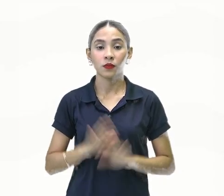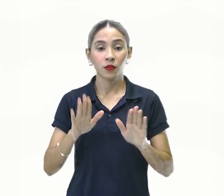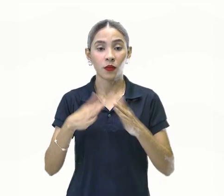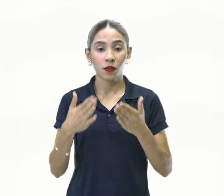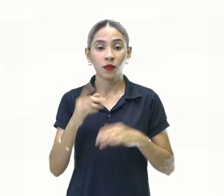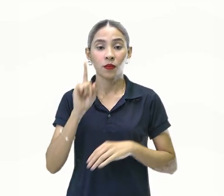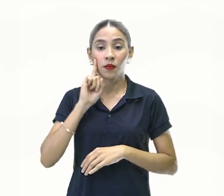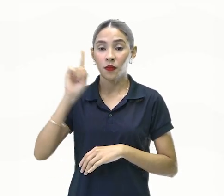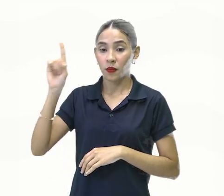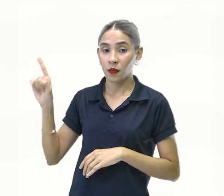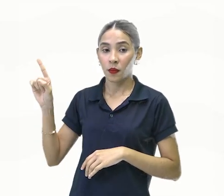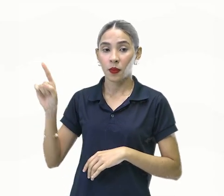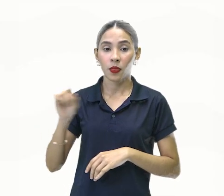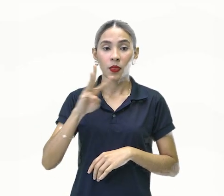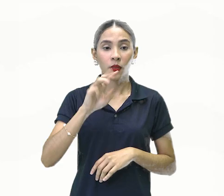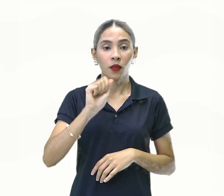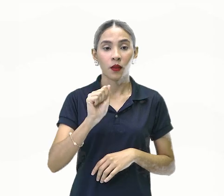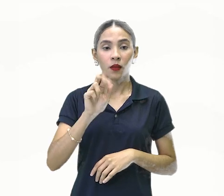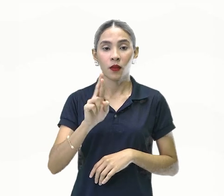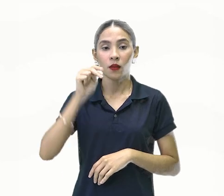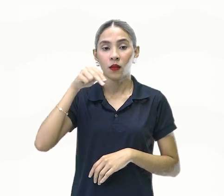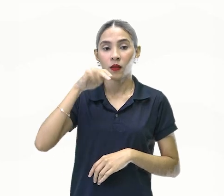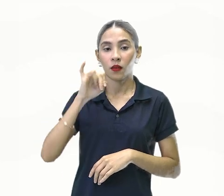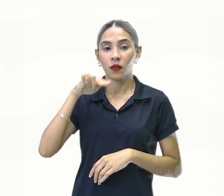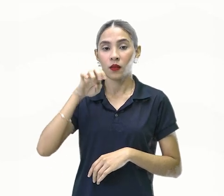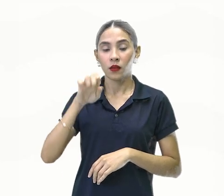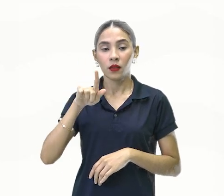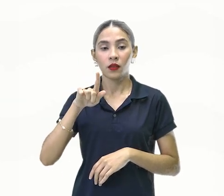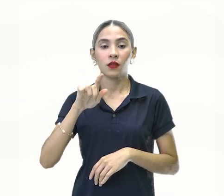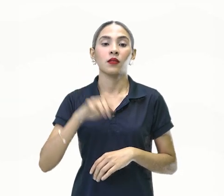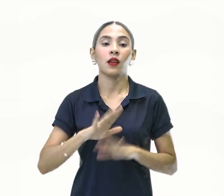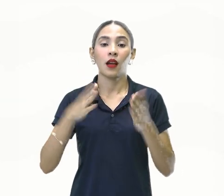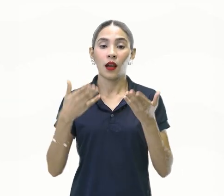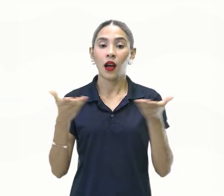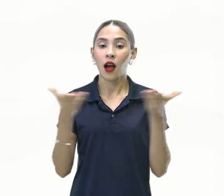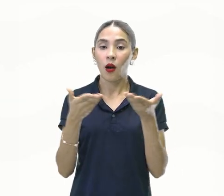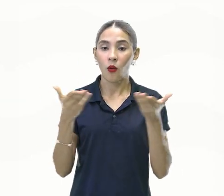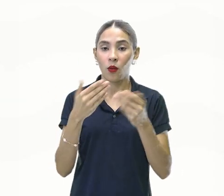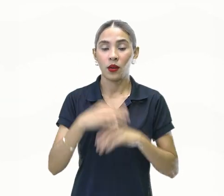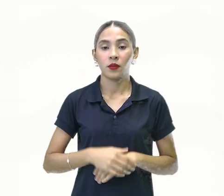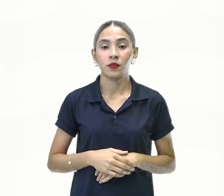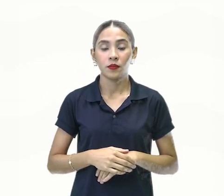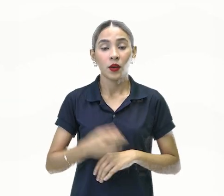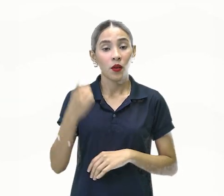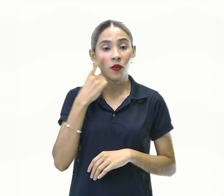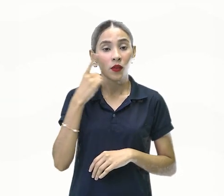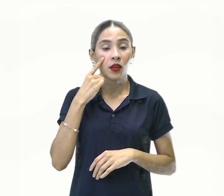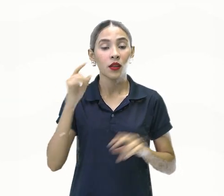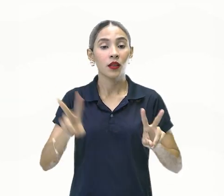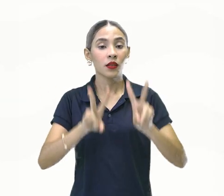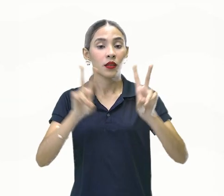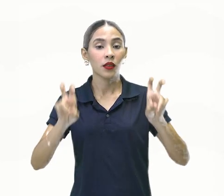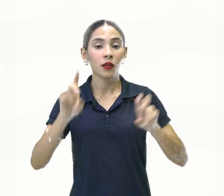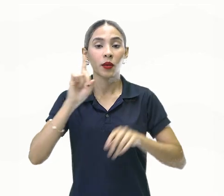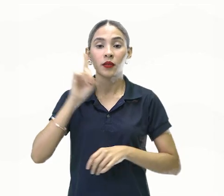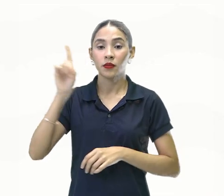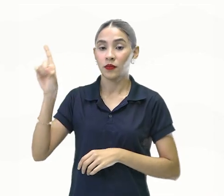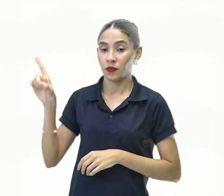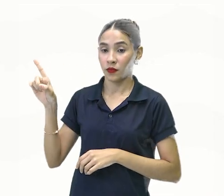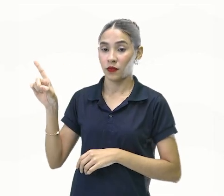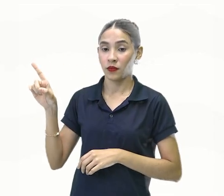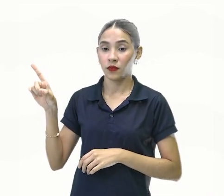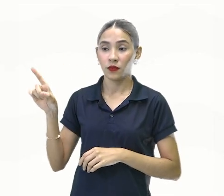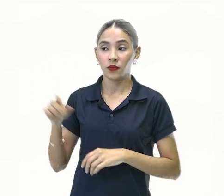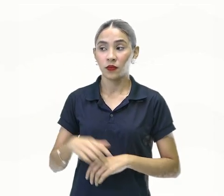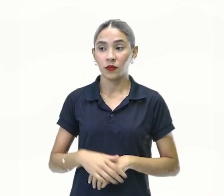Então, essa é a parte do warnings, das recomendações, do cuidado, né? Agora a gente vai The Damage of Fake News in